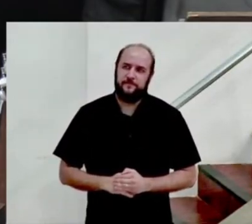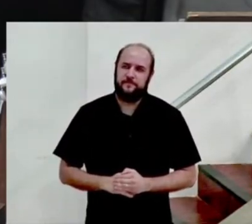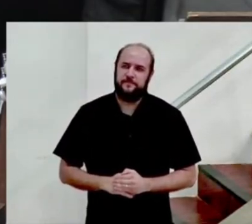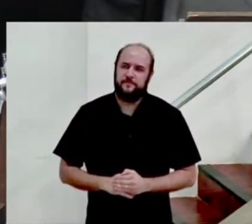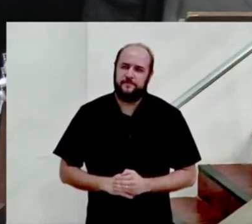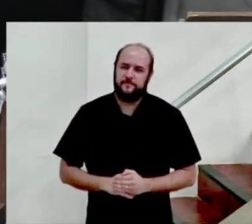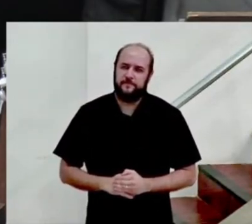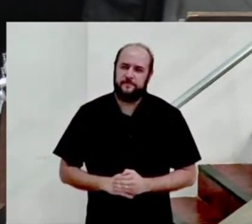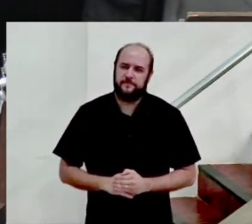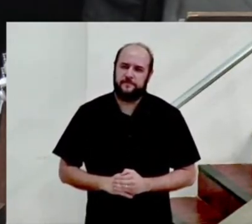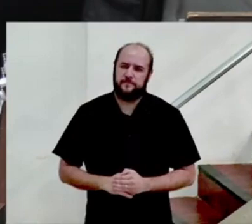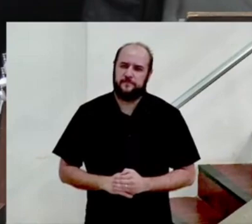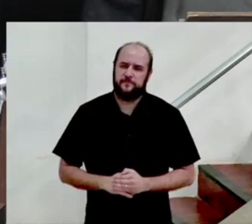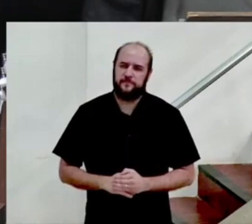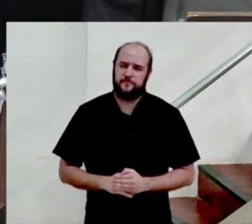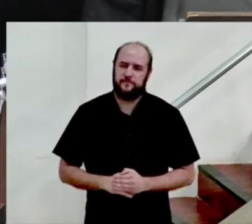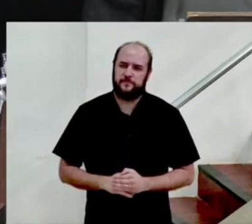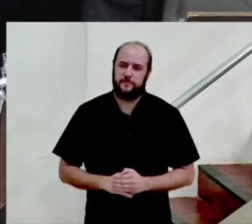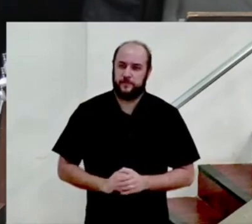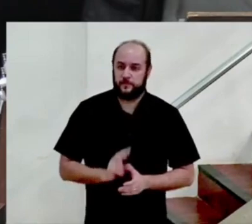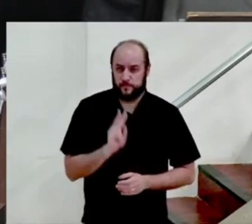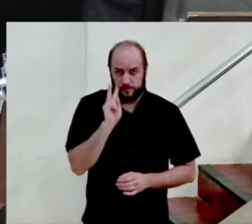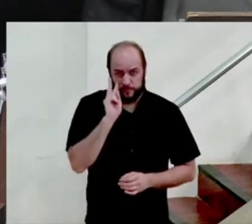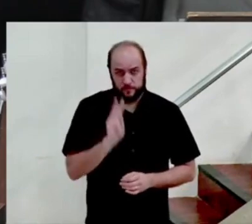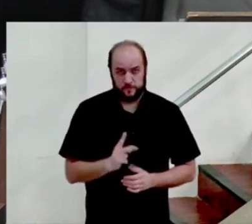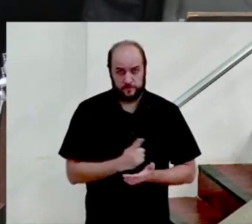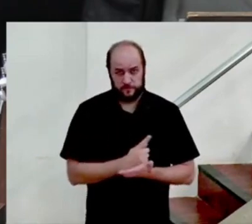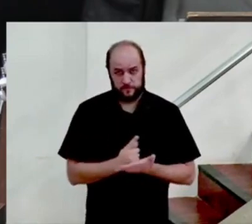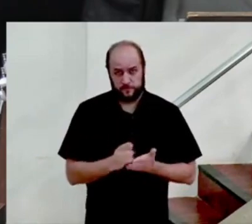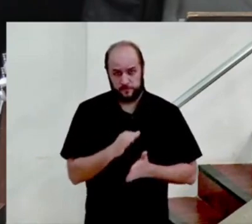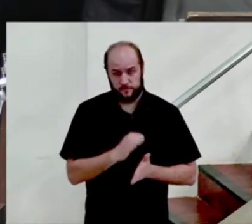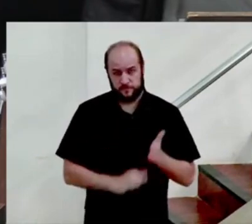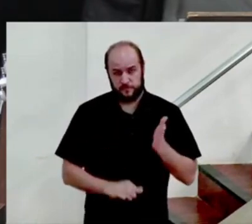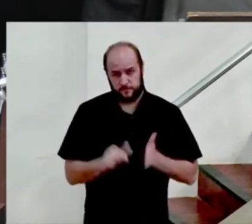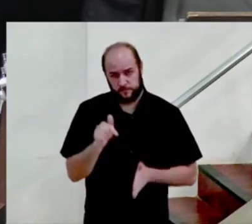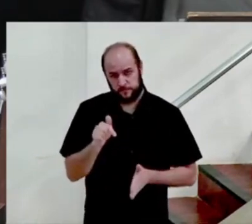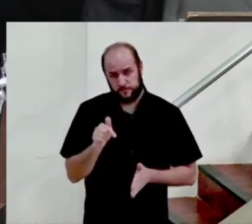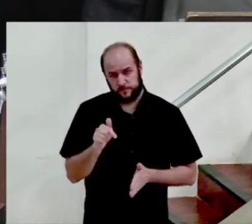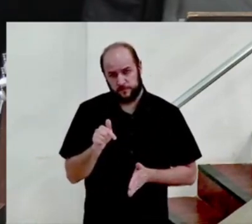Quando eu olho para Gênesis capítulo 7,